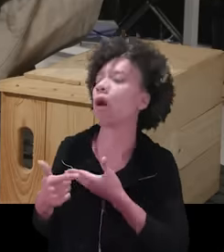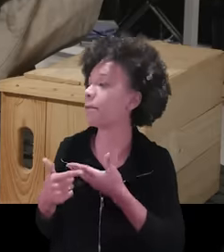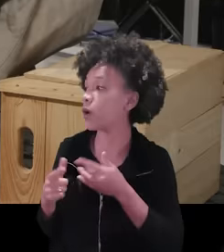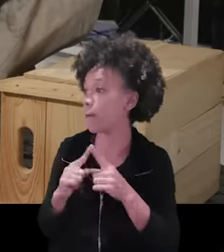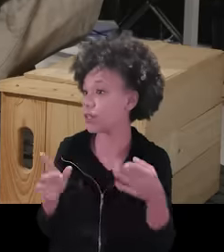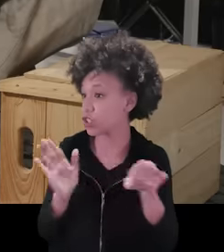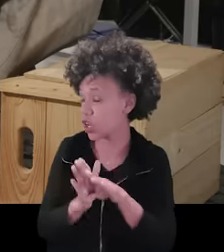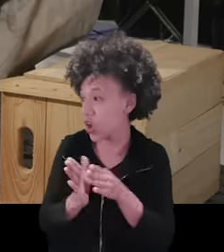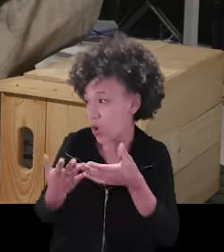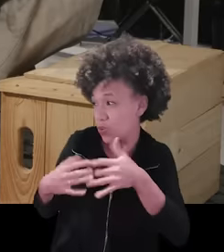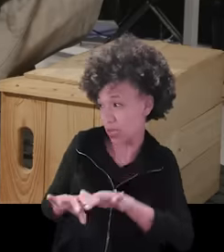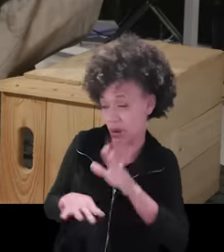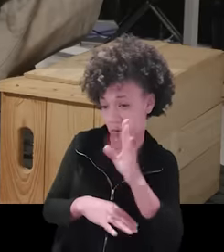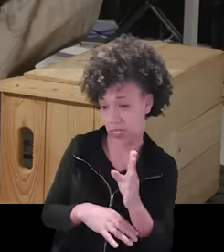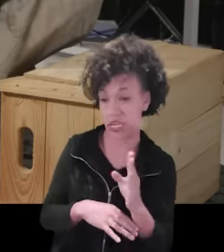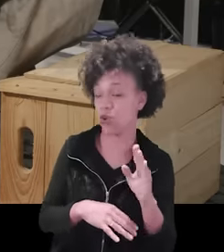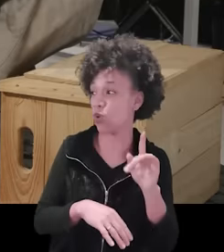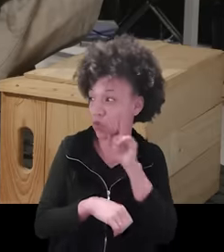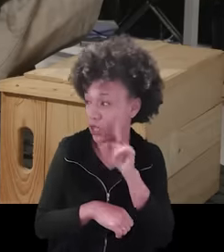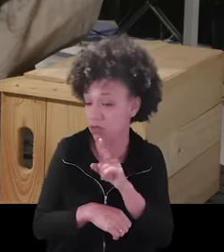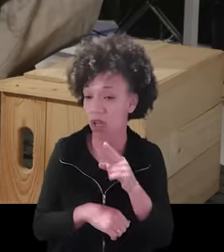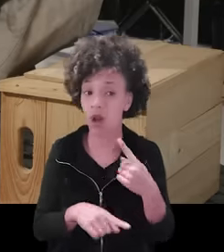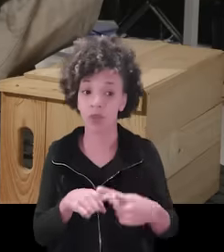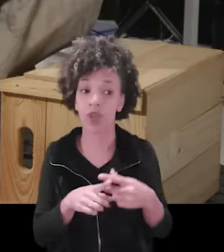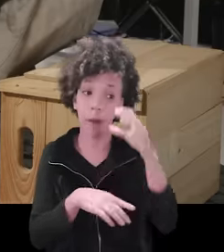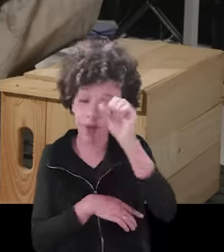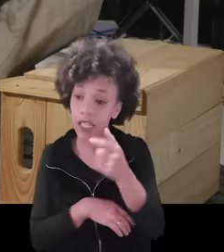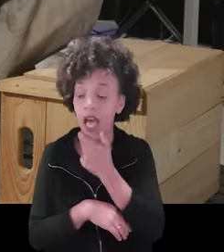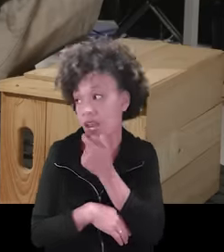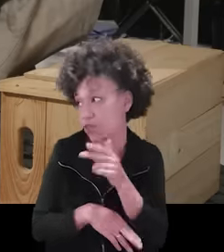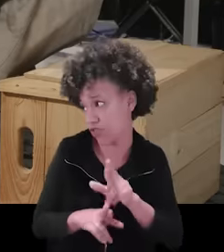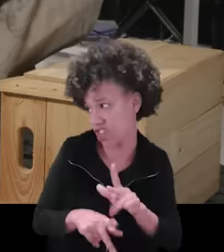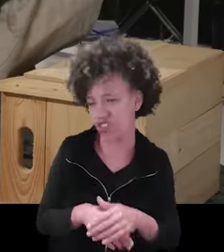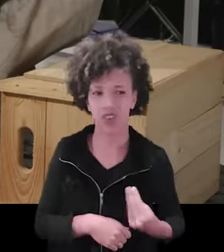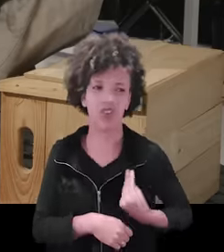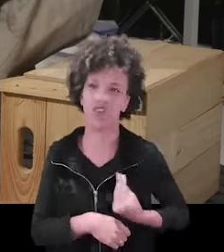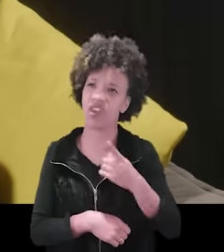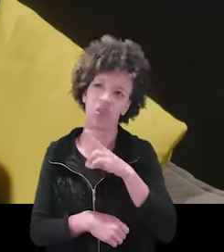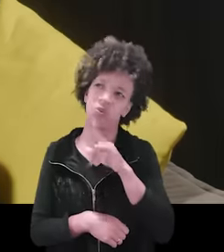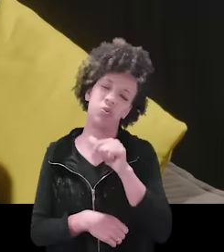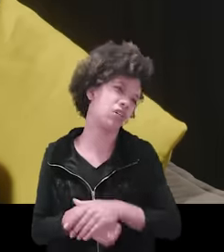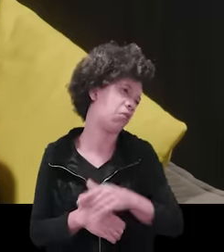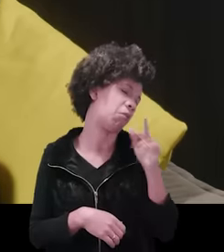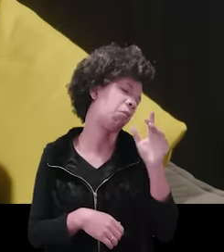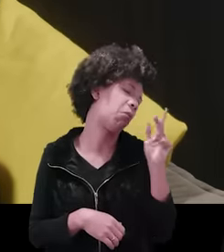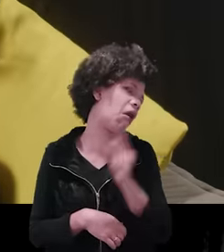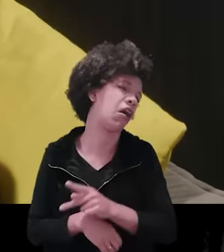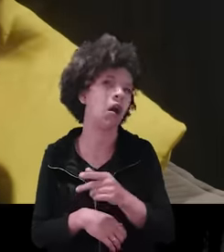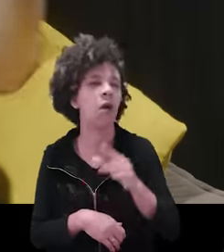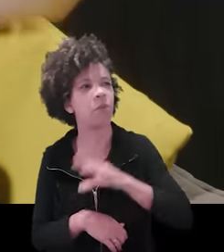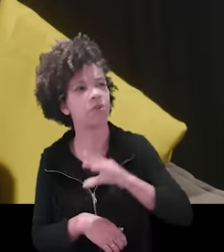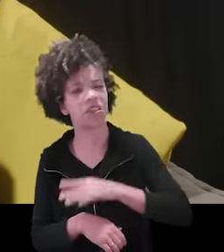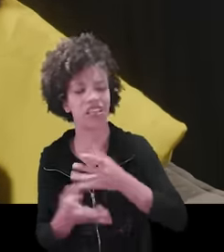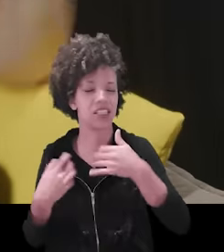amigos Liga lá eu não quero encontrar brasileiro um porque eu quero aprender uma língua diferente então não quero ficar convivendo com a Duda Duda vai ficar falando